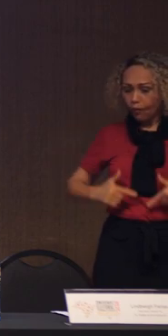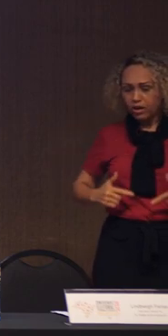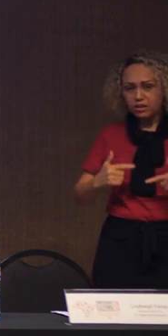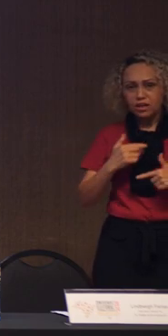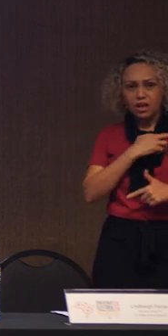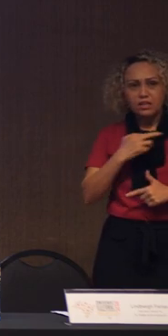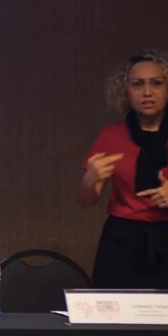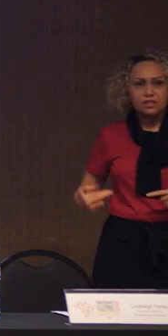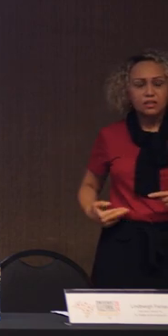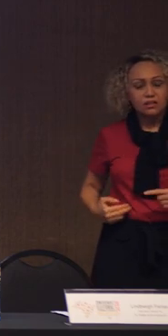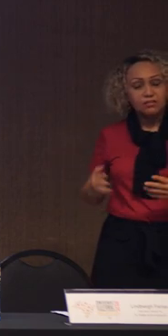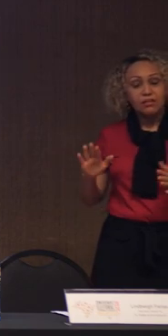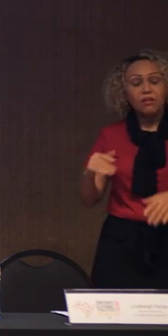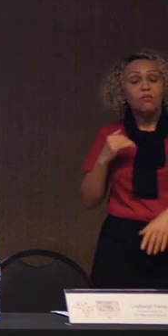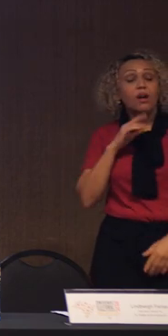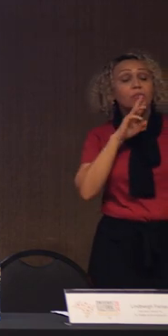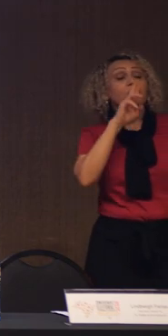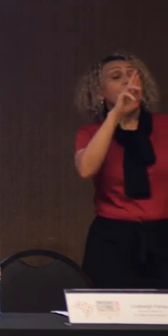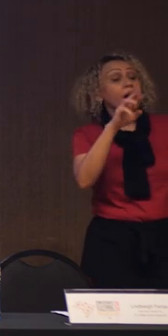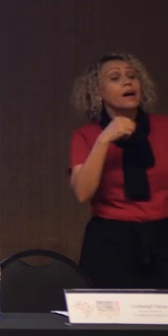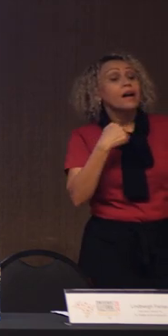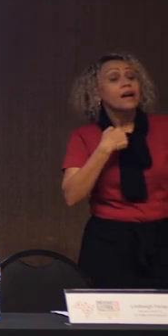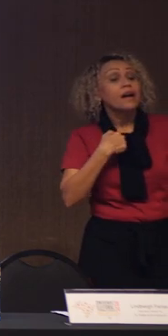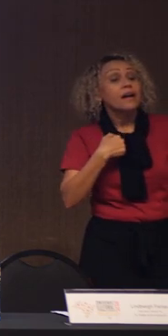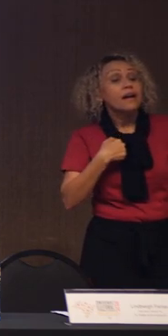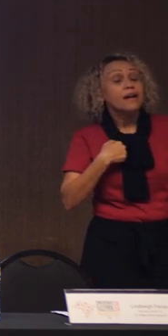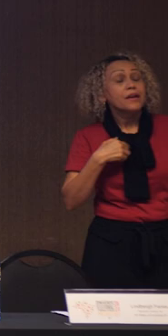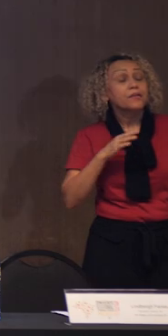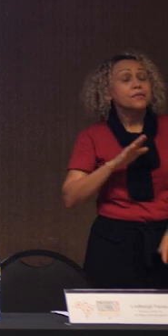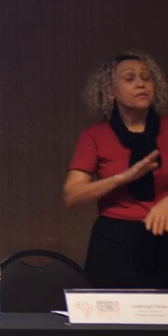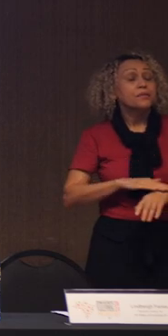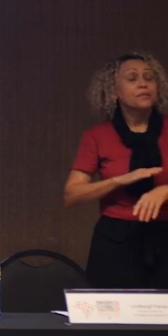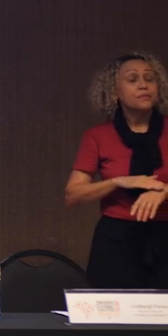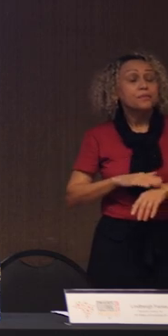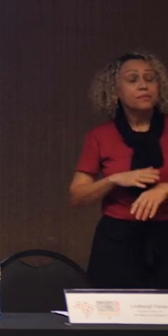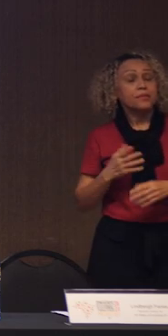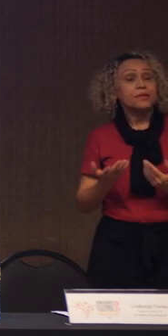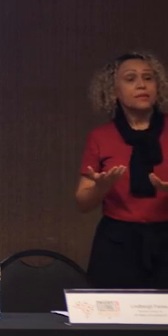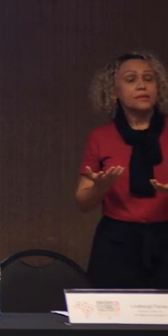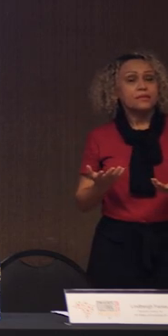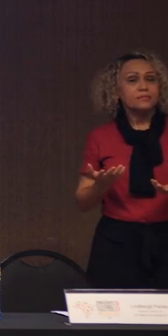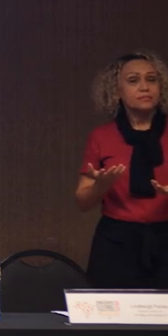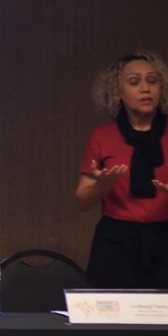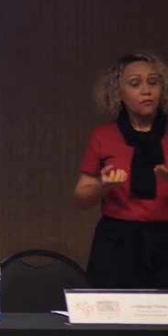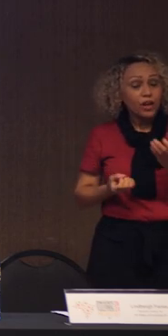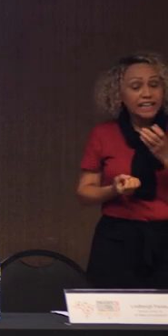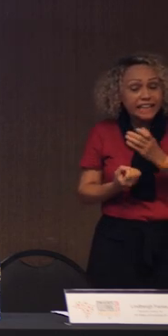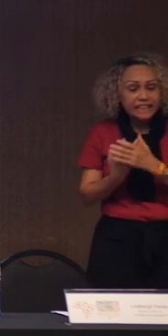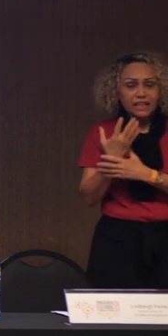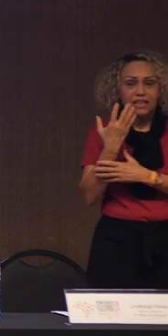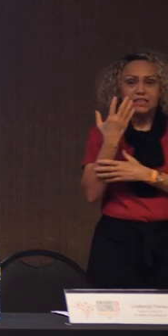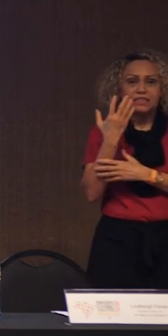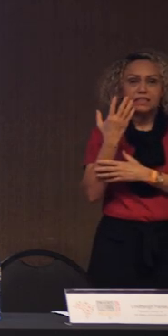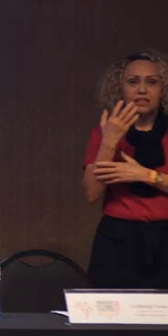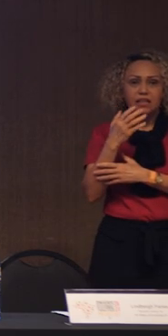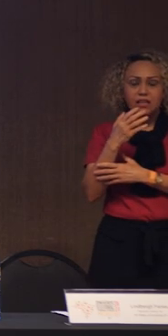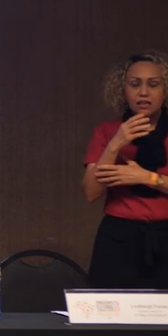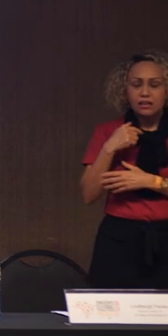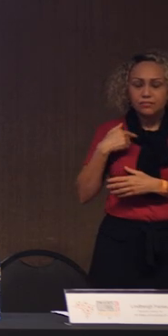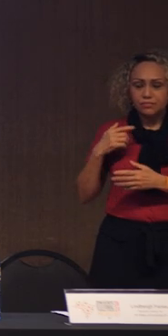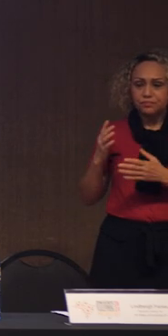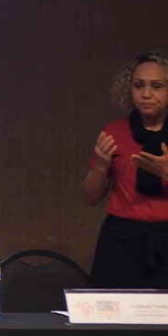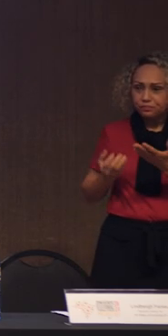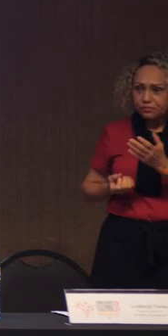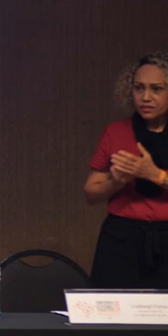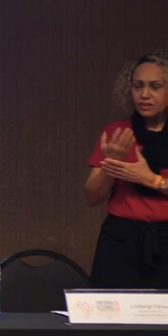apoio do nosso governo. Eu sou completamente favorável a que a gente faça alianças, entregue